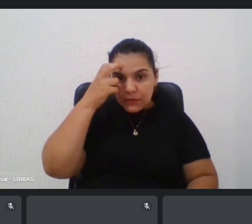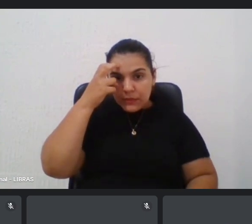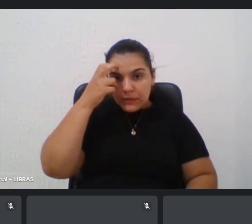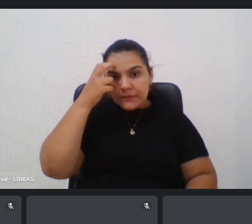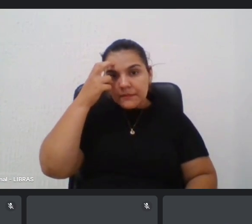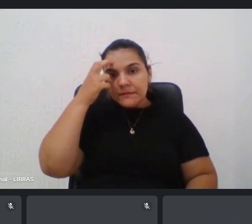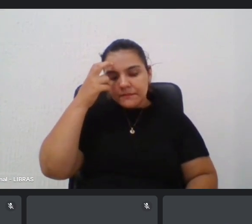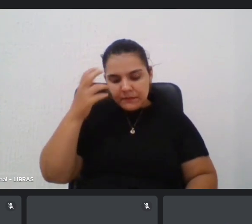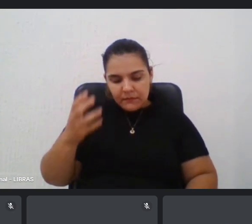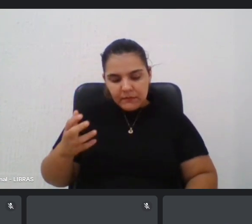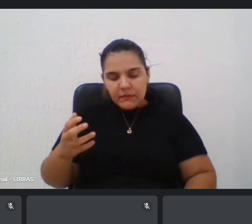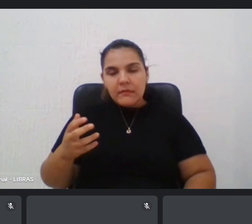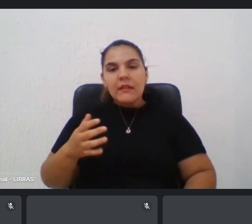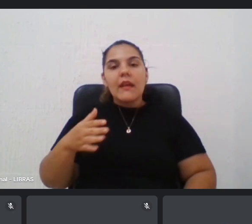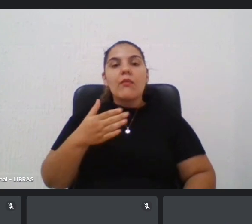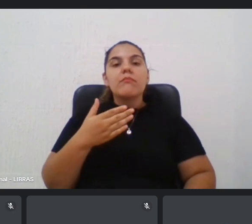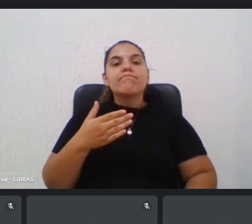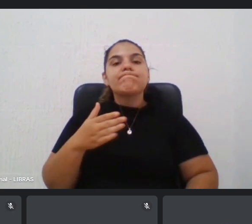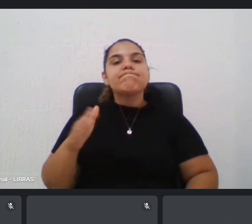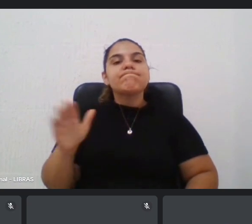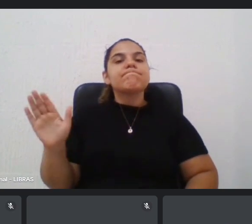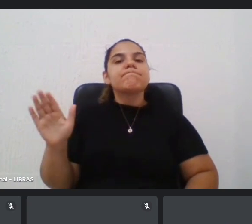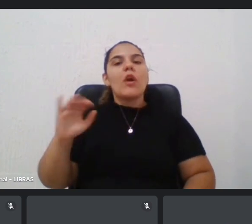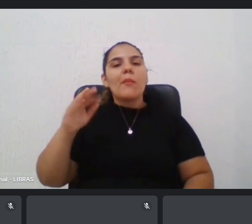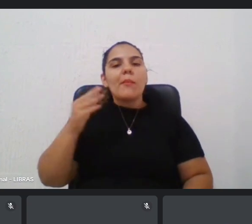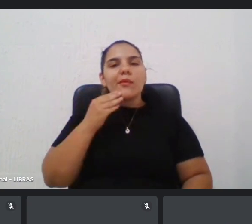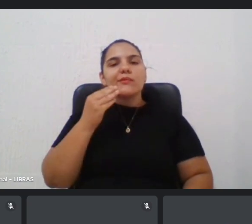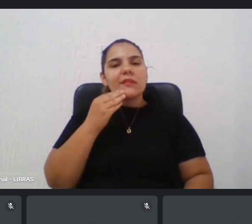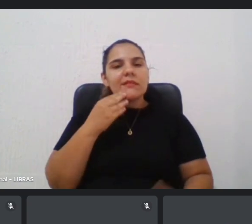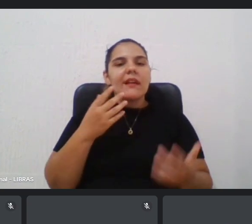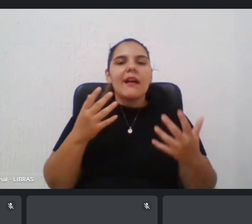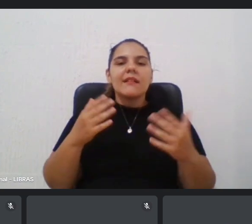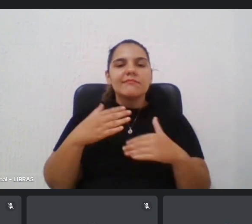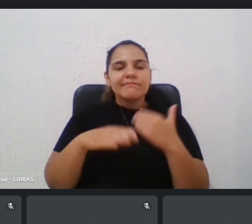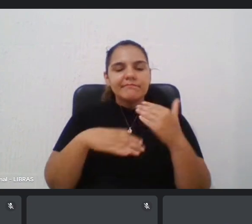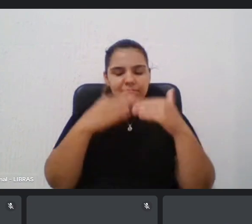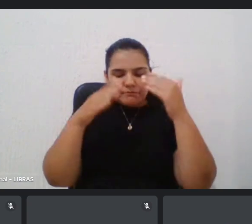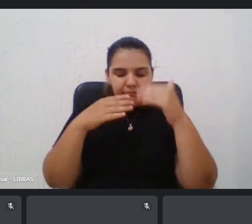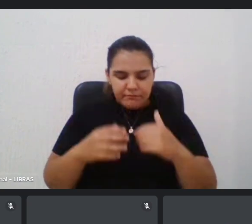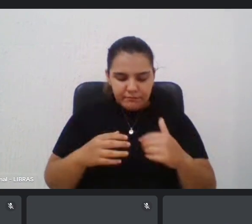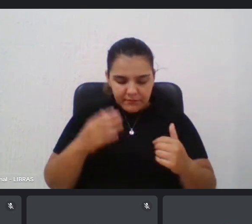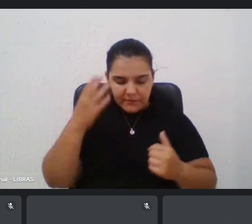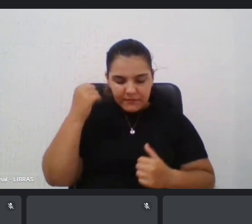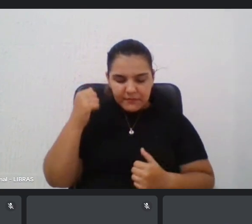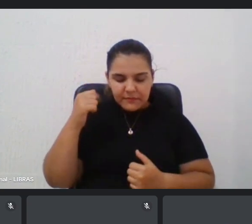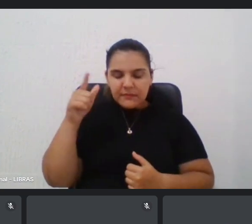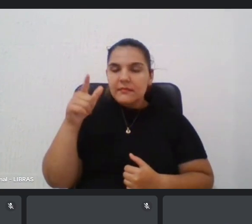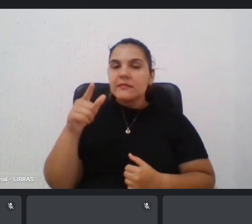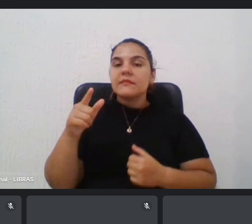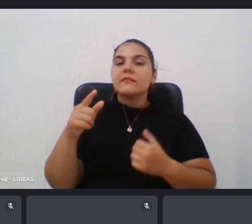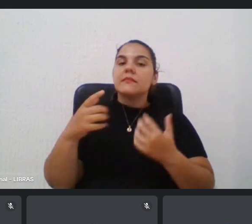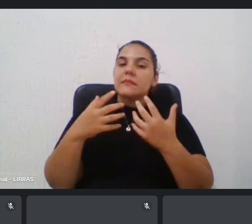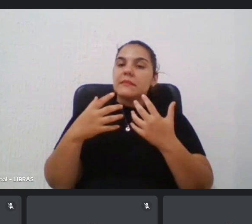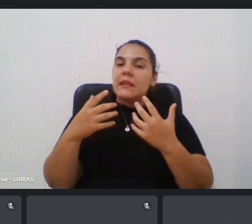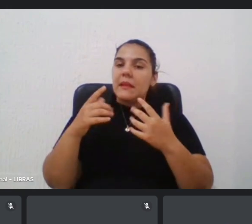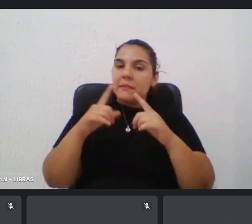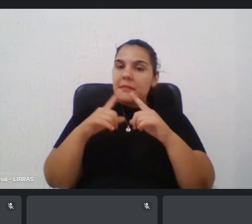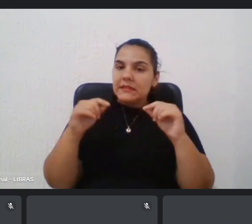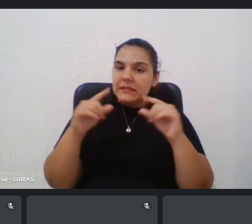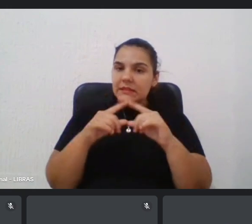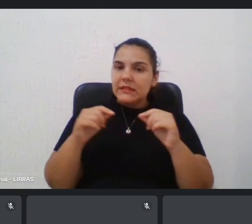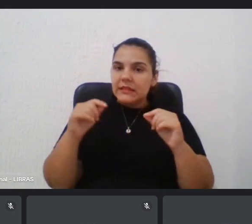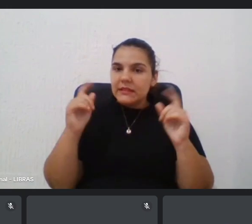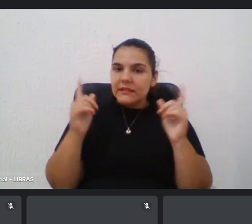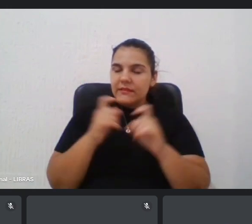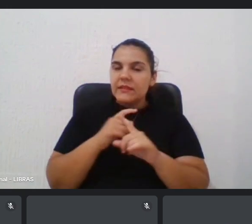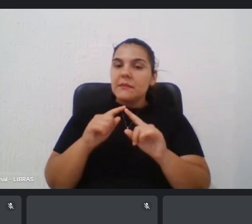coisa. E estou muito feliz, Vanilson, de você estar aqui. Sei que está um corre em Brasília. E daqui a pouco qualquer coisa, se você precisando